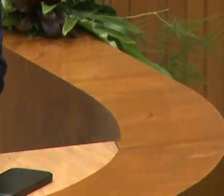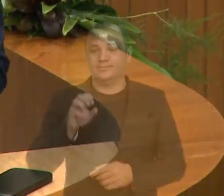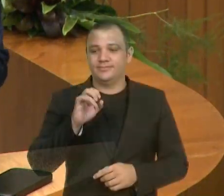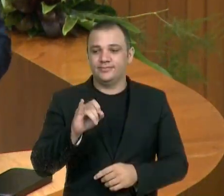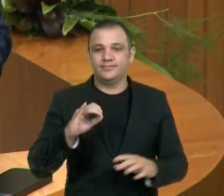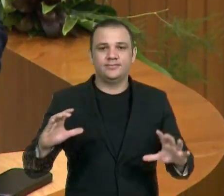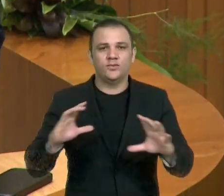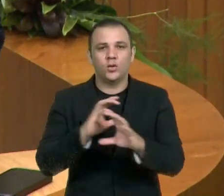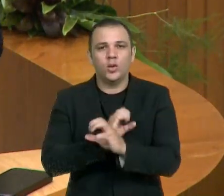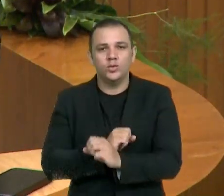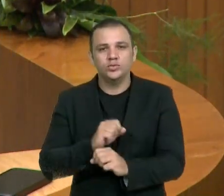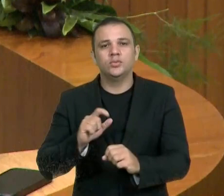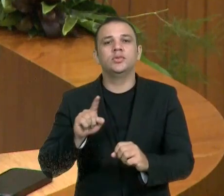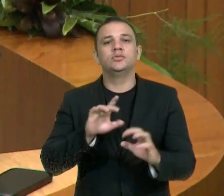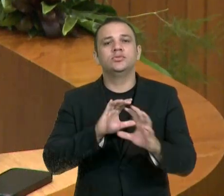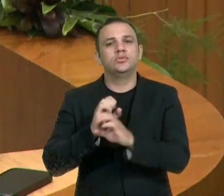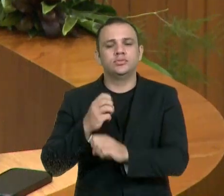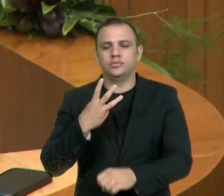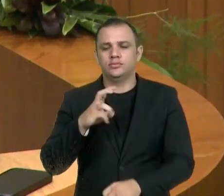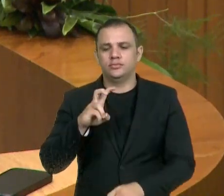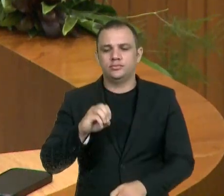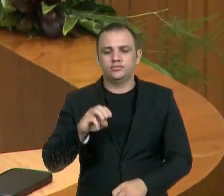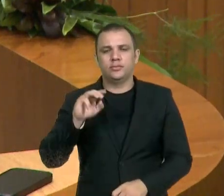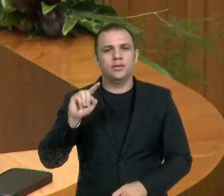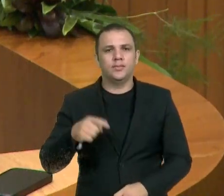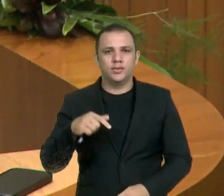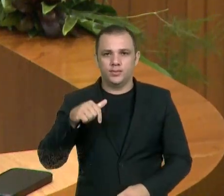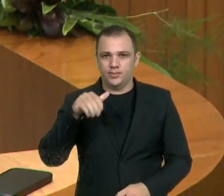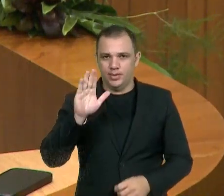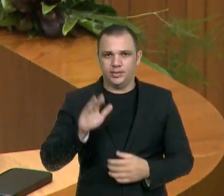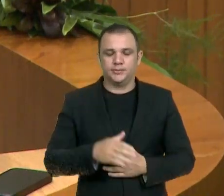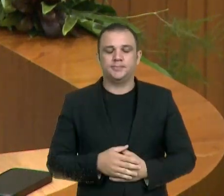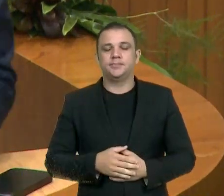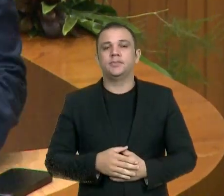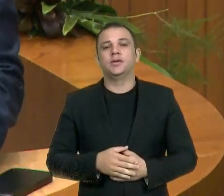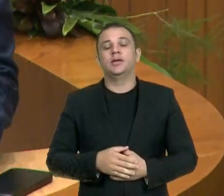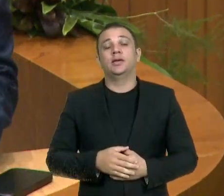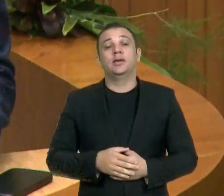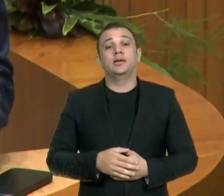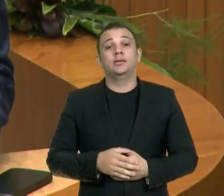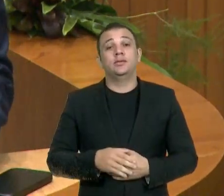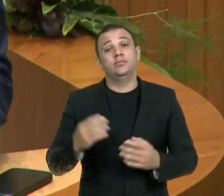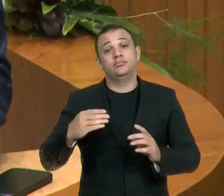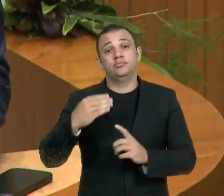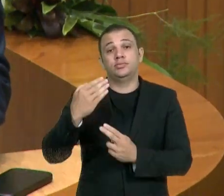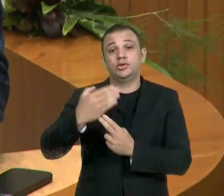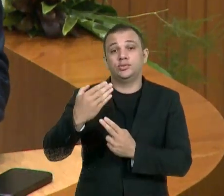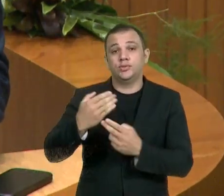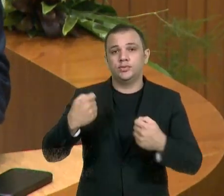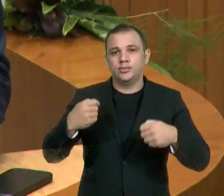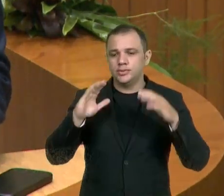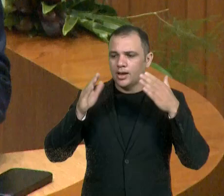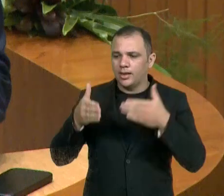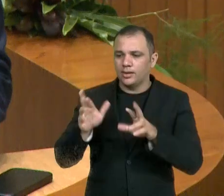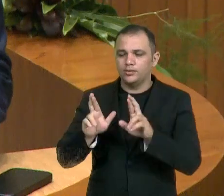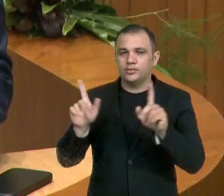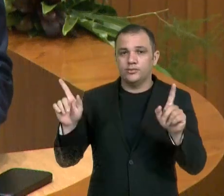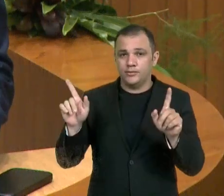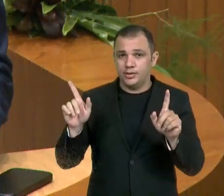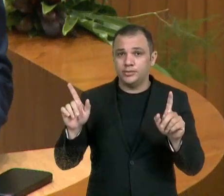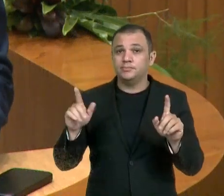com o secretário, com o governador Brandão, e as consequências estão sendo positivas para a nossa